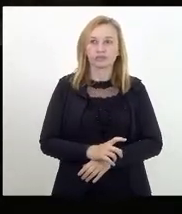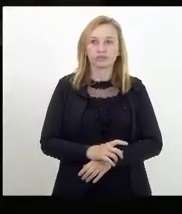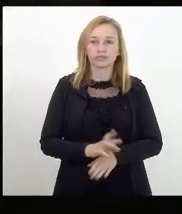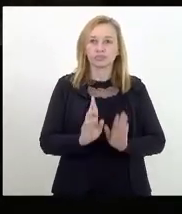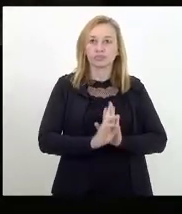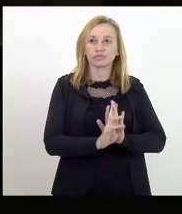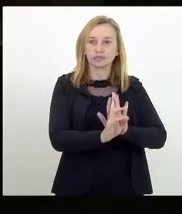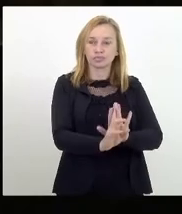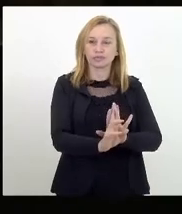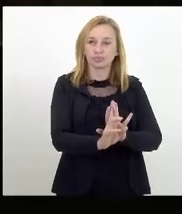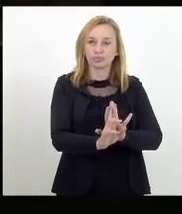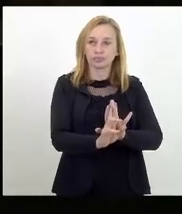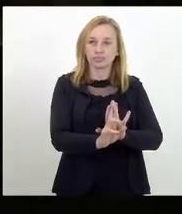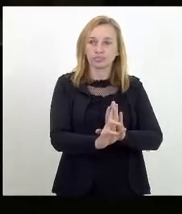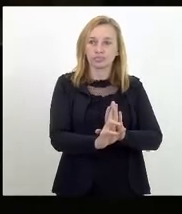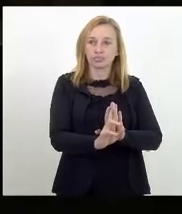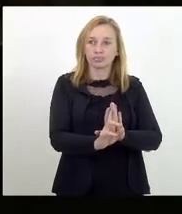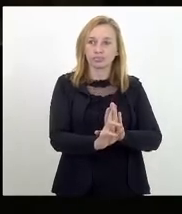uma representação